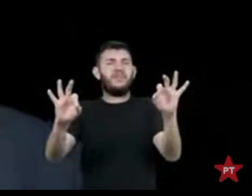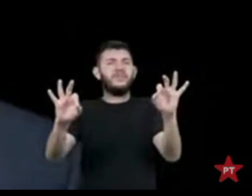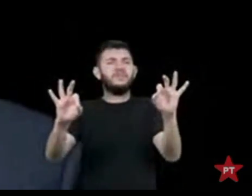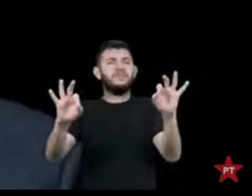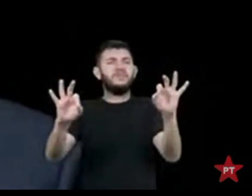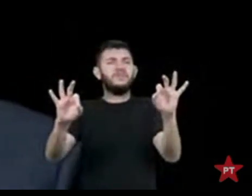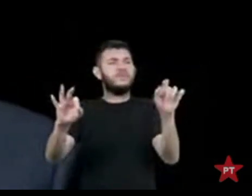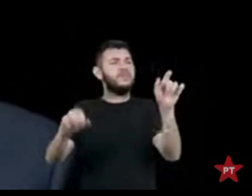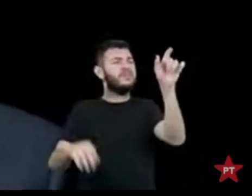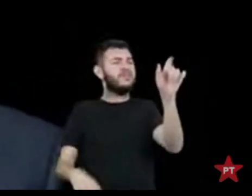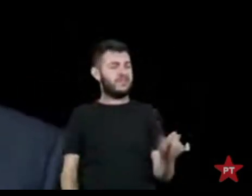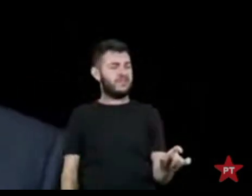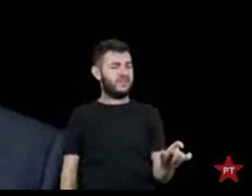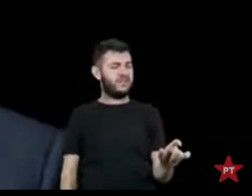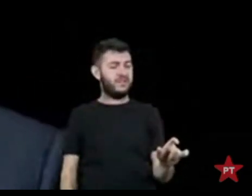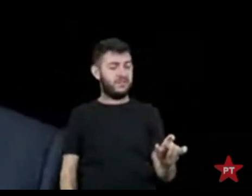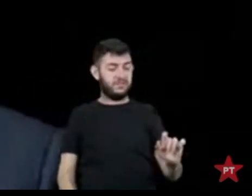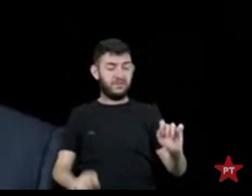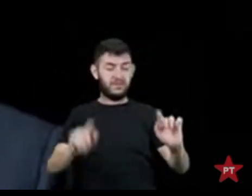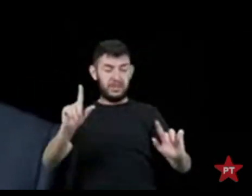na televisão nacional.